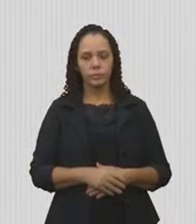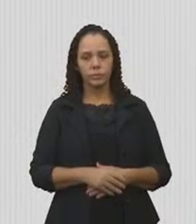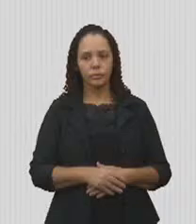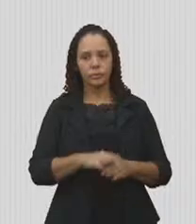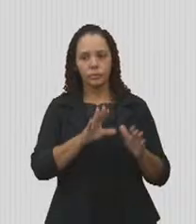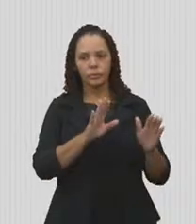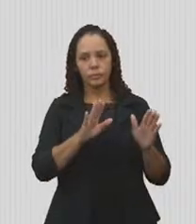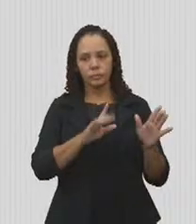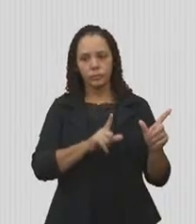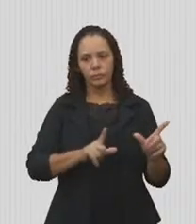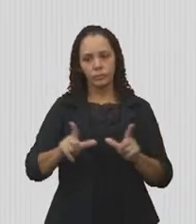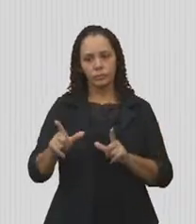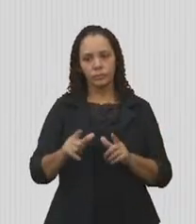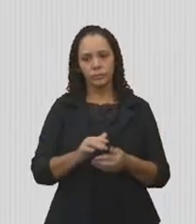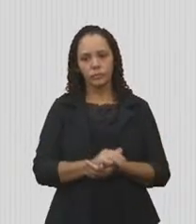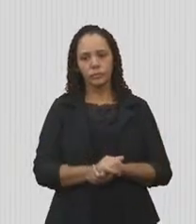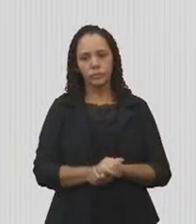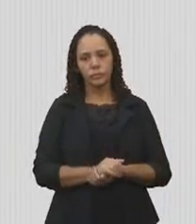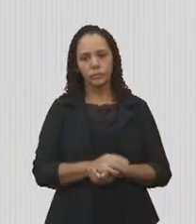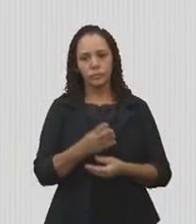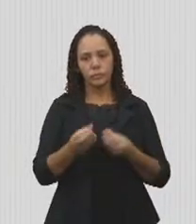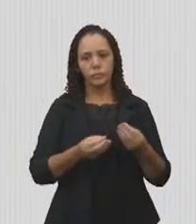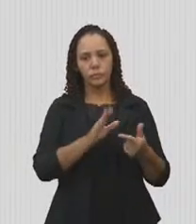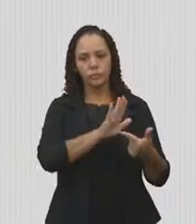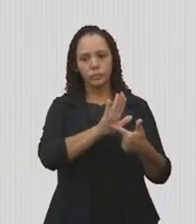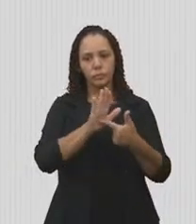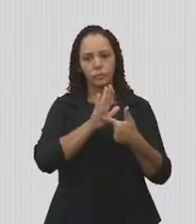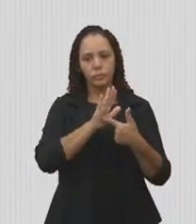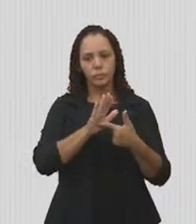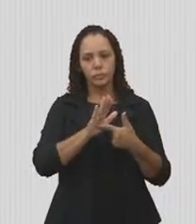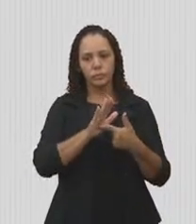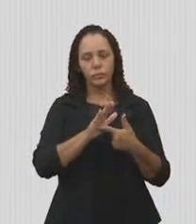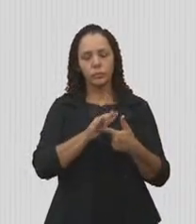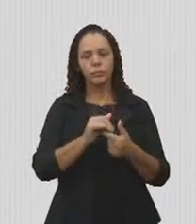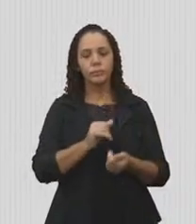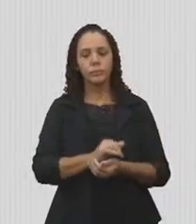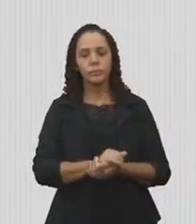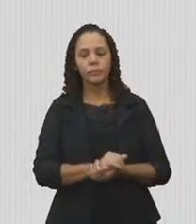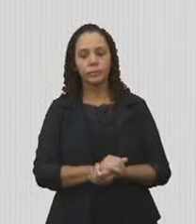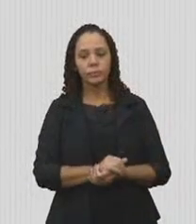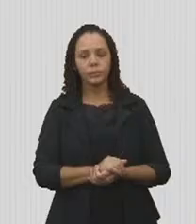gentileza. O caminho das publicações, todos os números estão abertos.